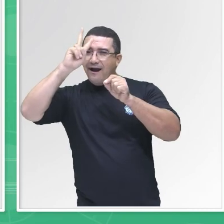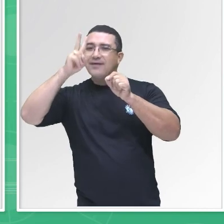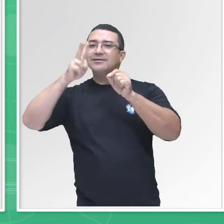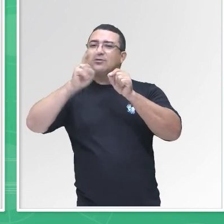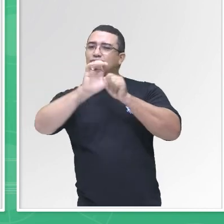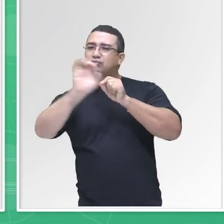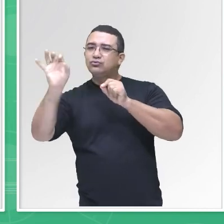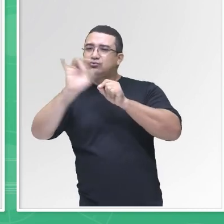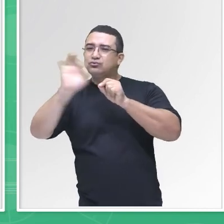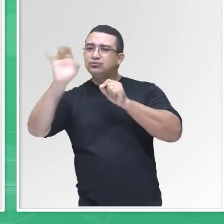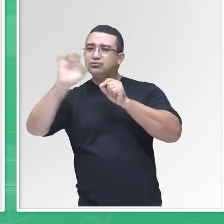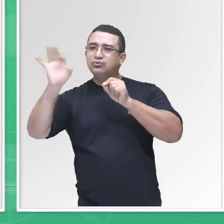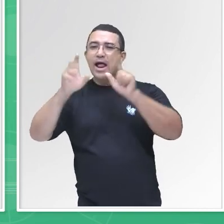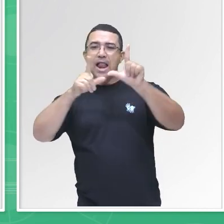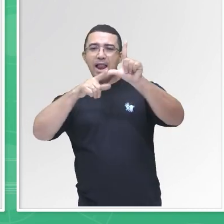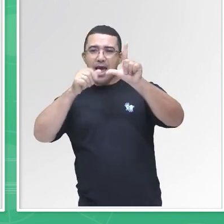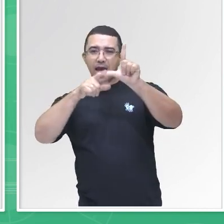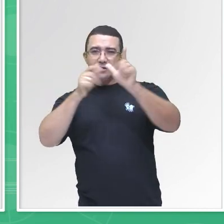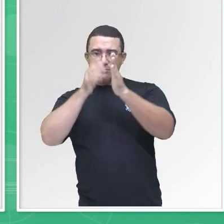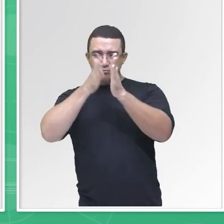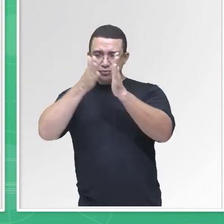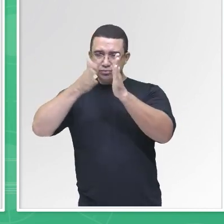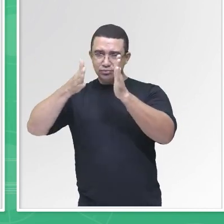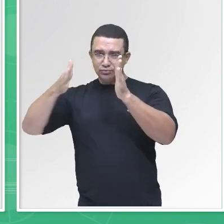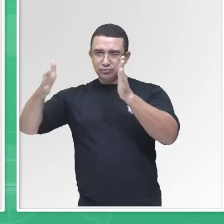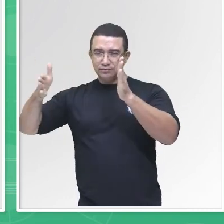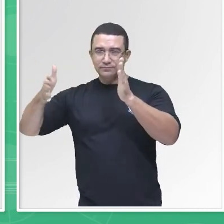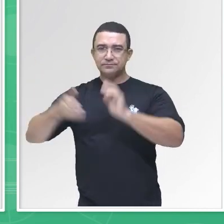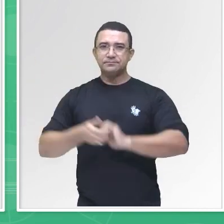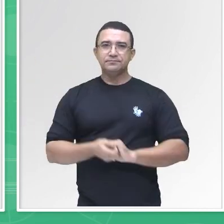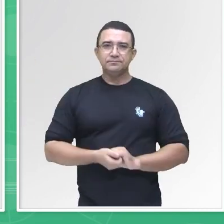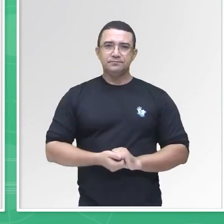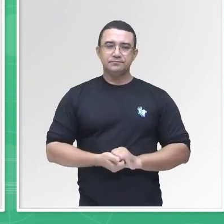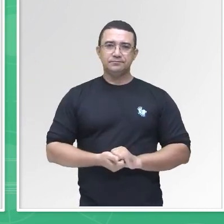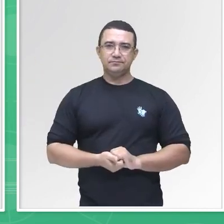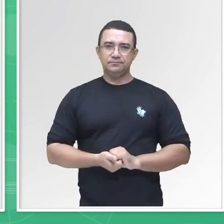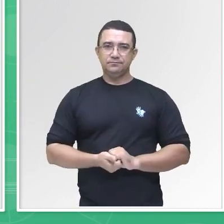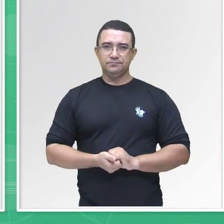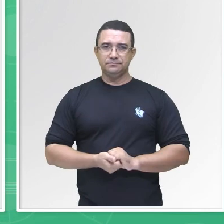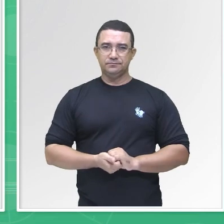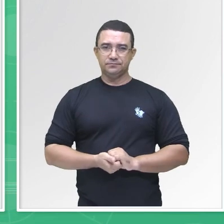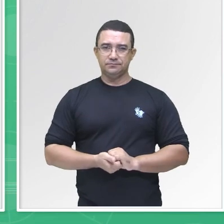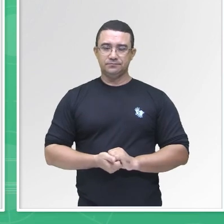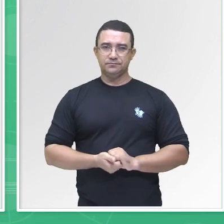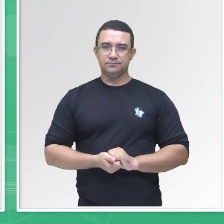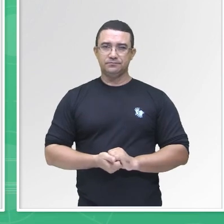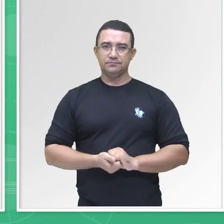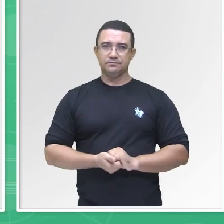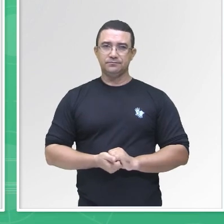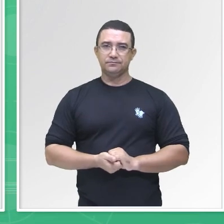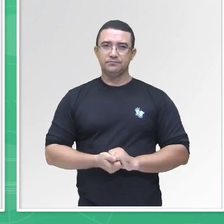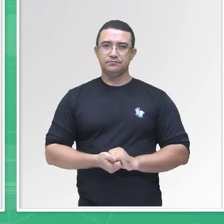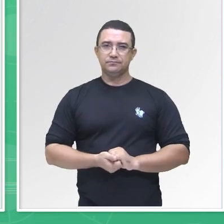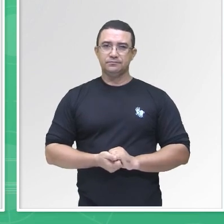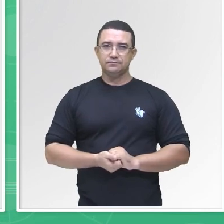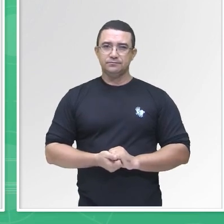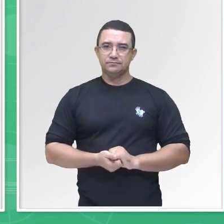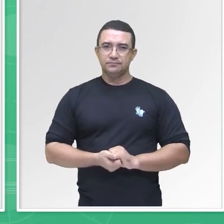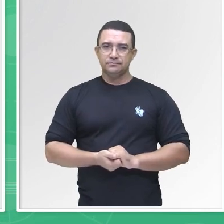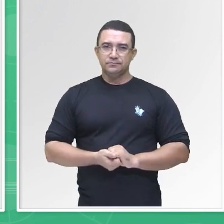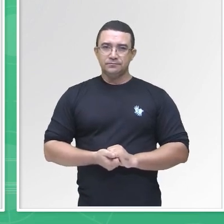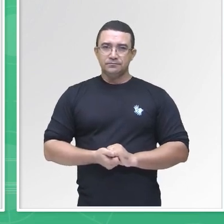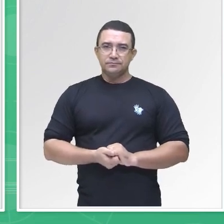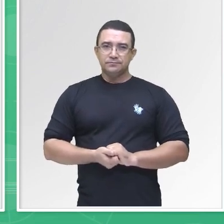do nome das letras? La A, la B, la C, la D, la G, la J, la L, la M, la N, la U, la J, la